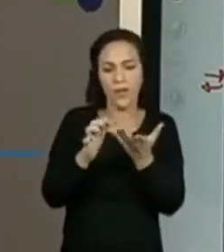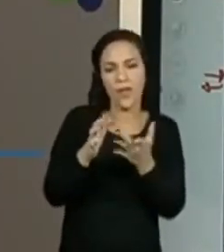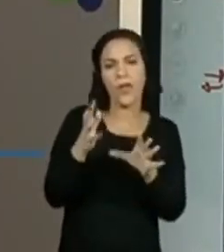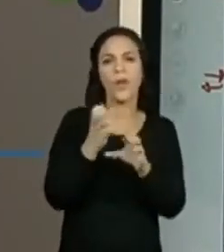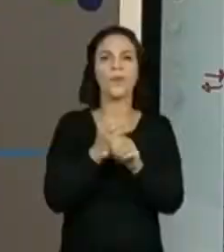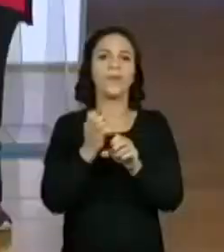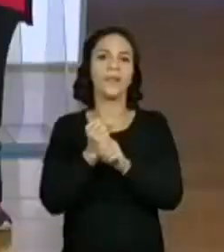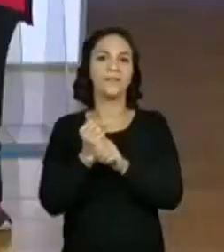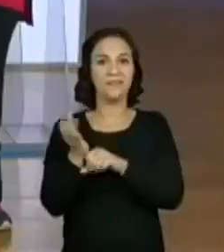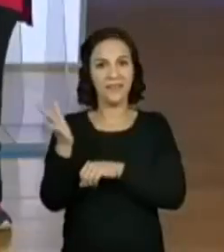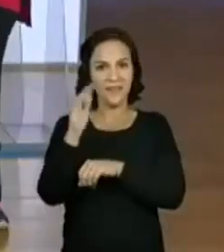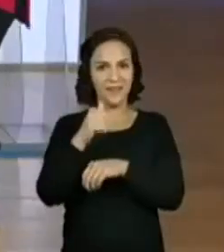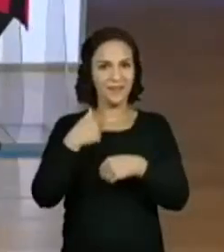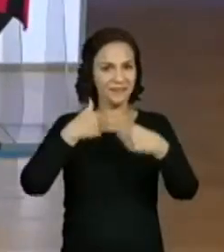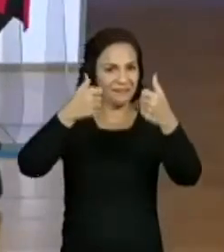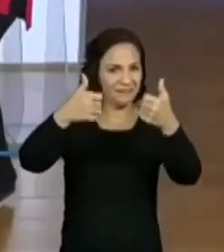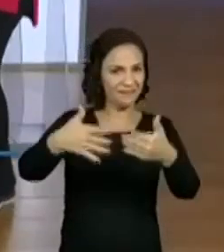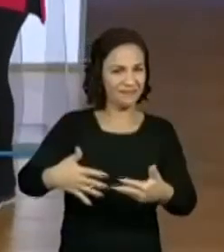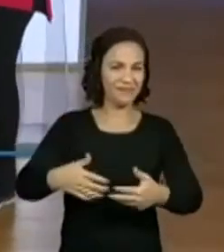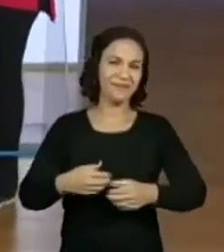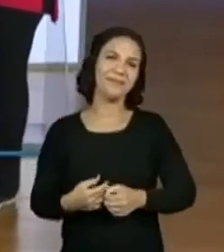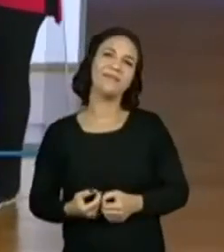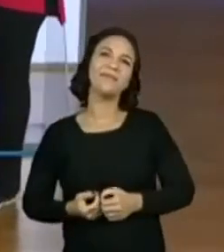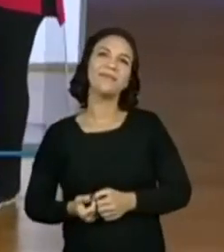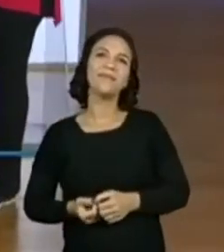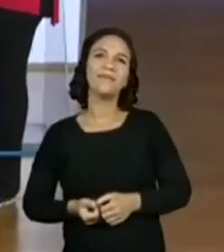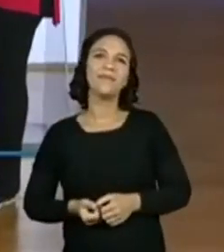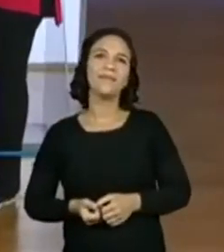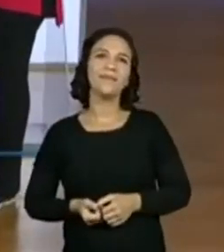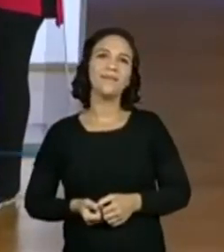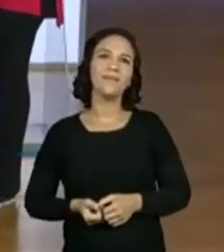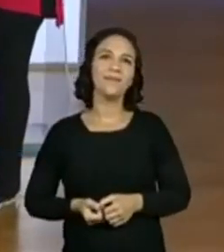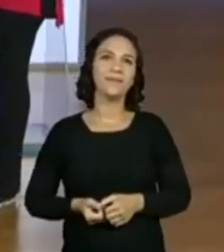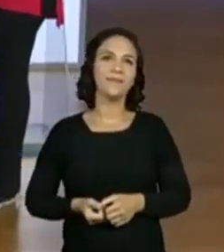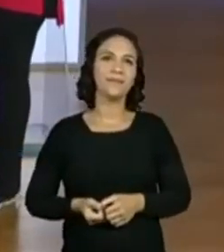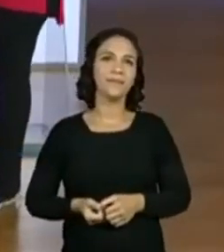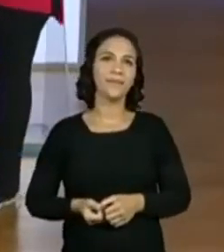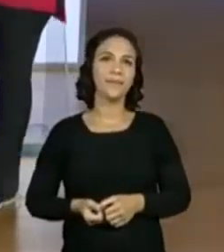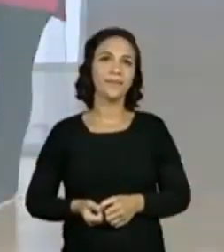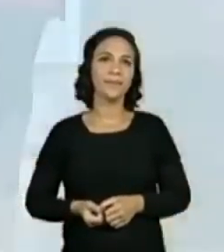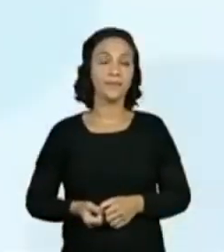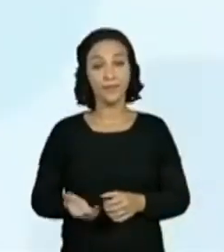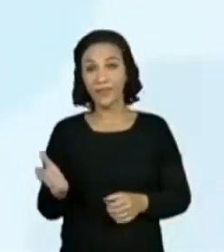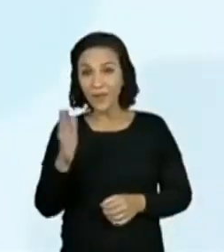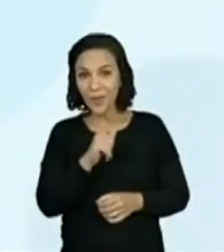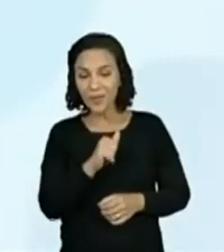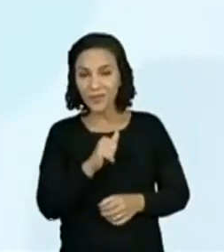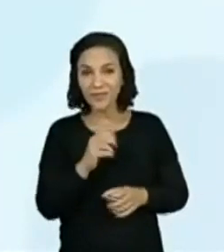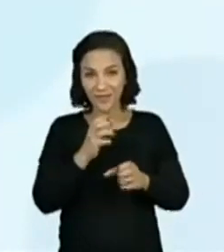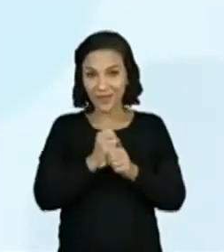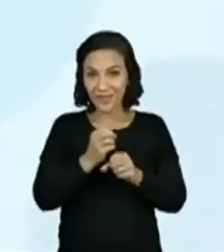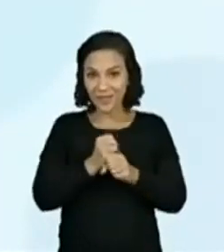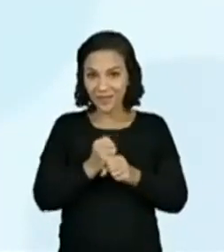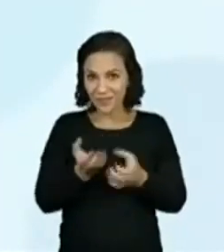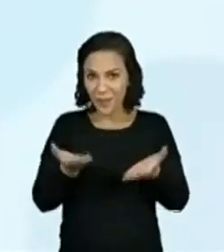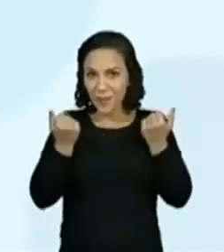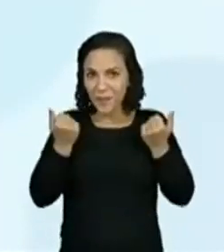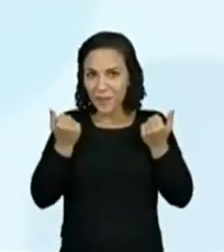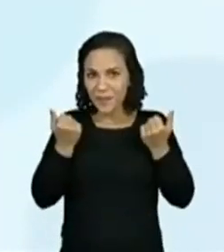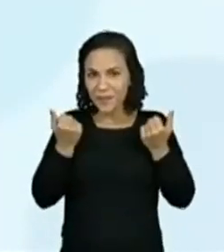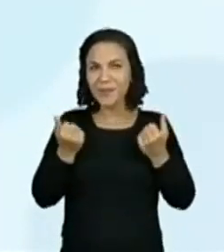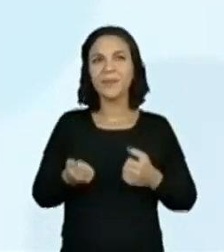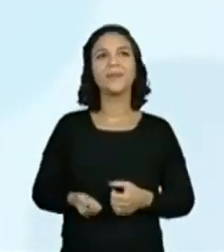um pouquinho. Então, vamos lá para o próximo slide. E vamos contar? Fica aí um convite para você. Vamos